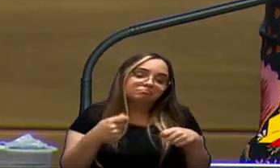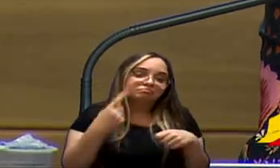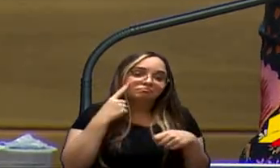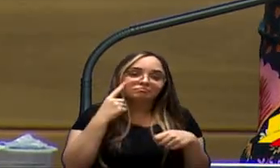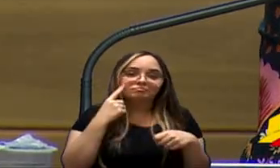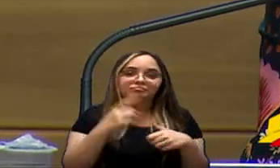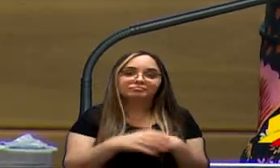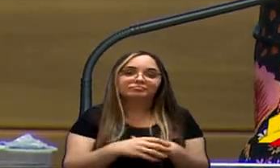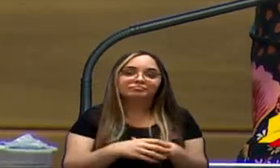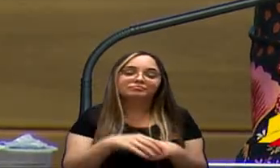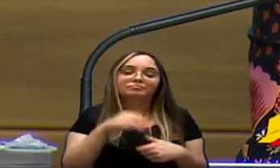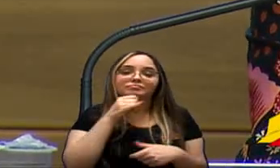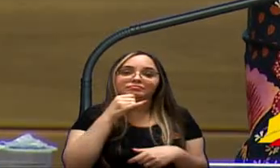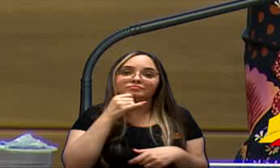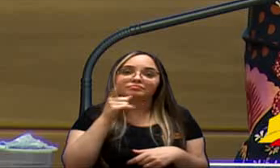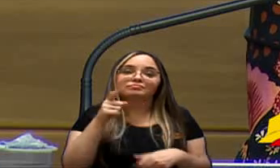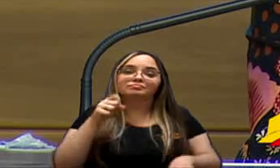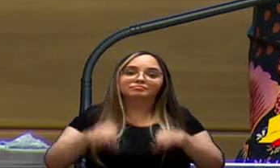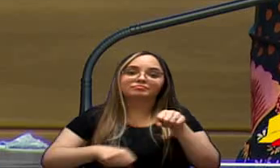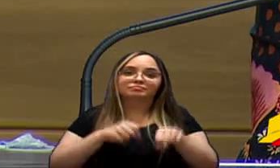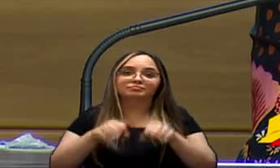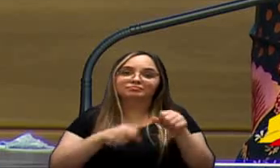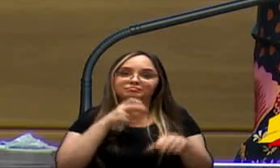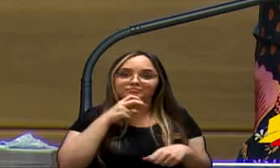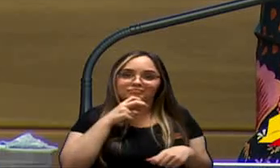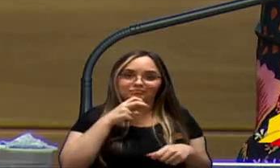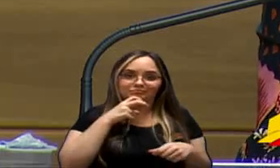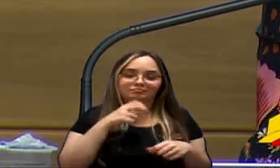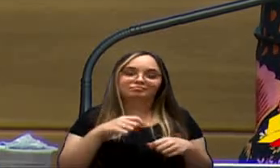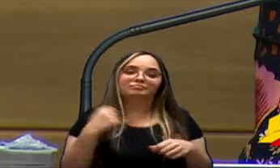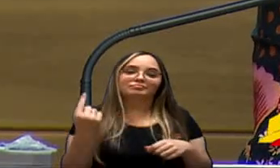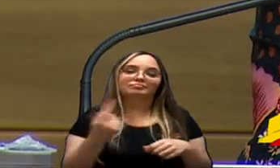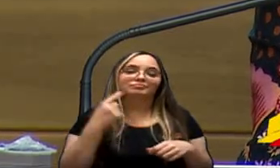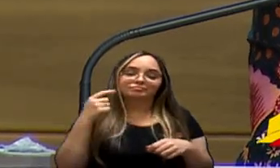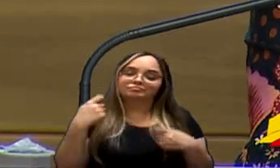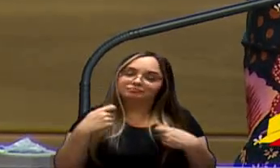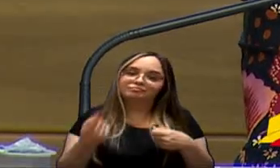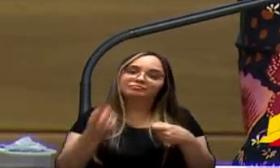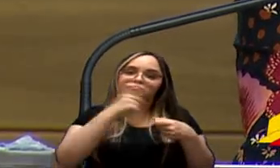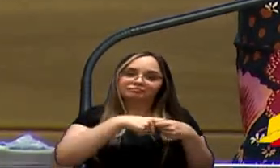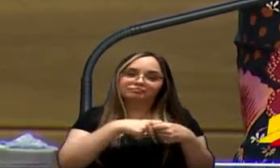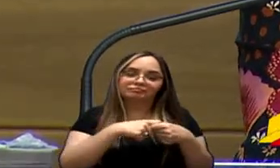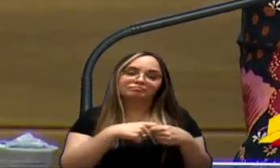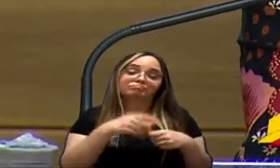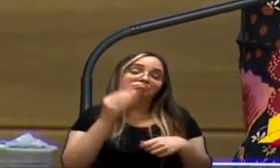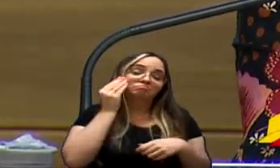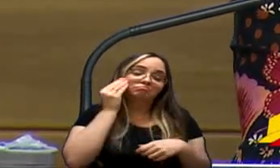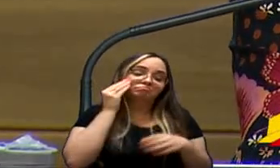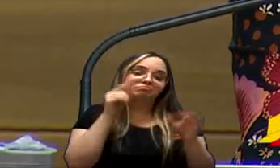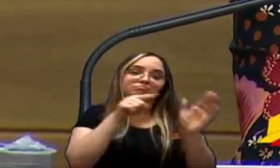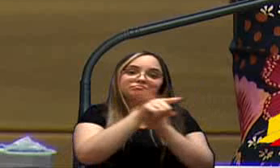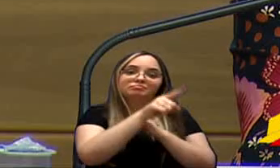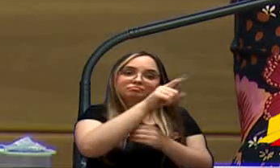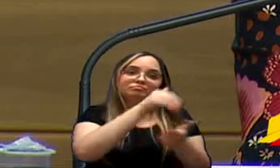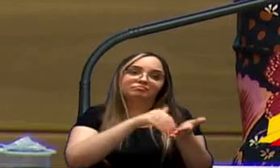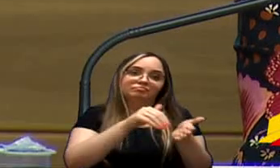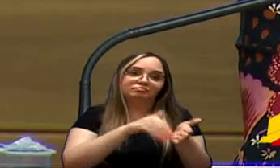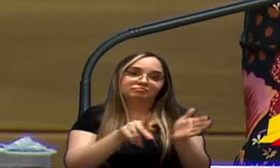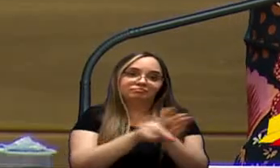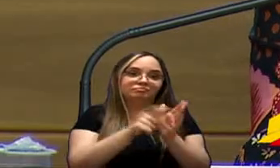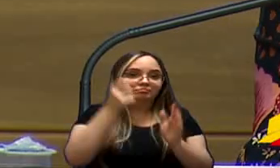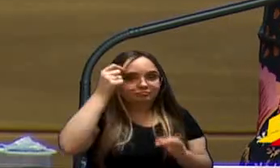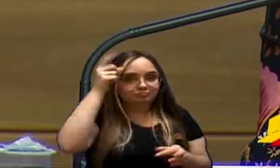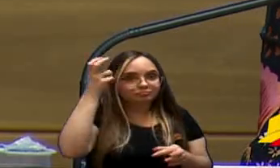ônibus, e, por exemplo, Pedala Sorocaba é um exemplo, então eu acho que a gente tem que resgatar. Eu vou verificar com o secretário da